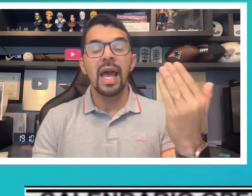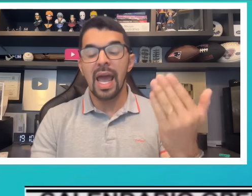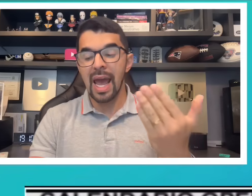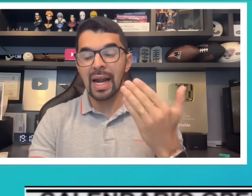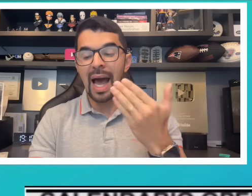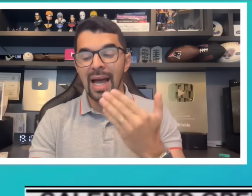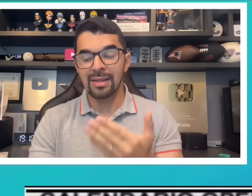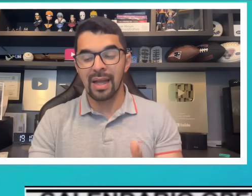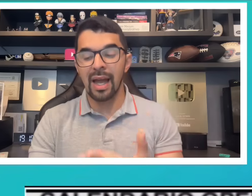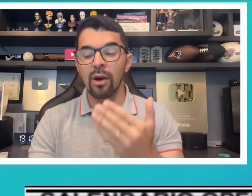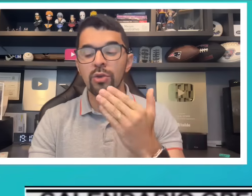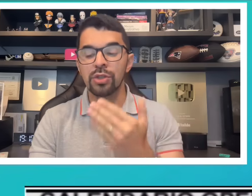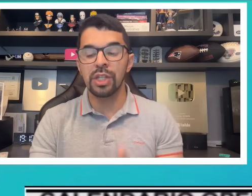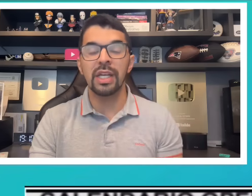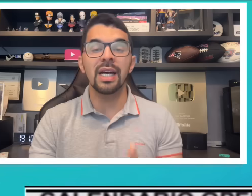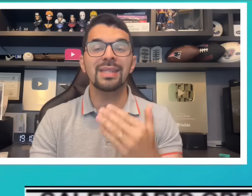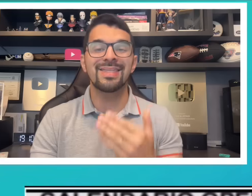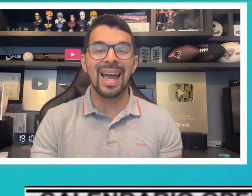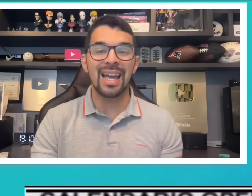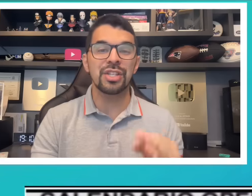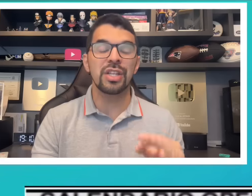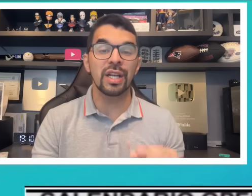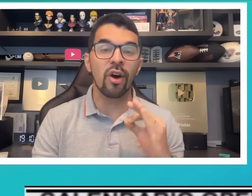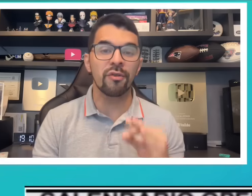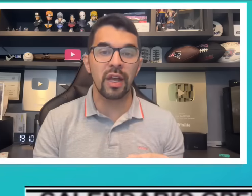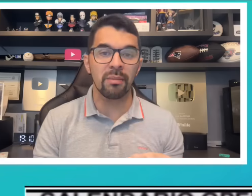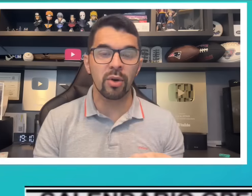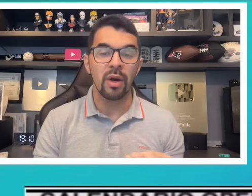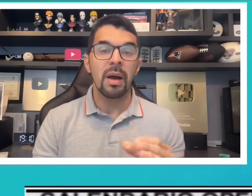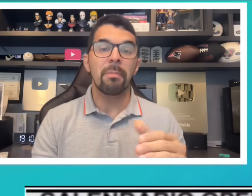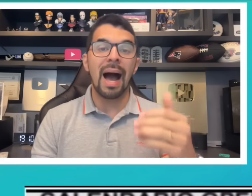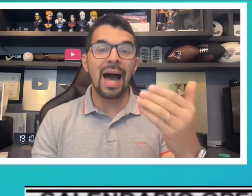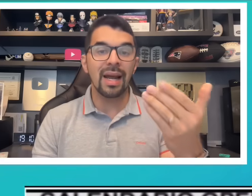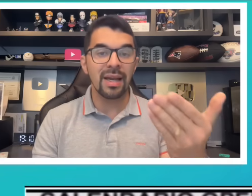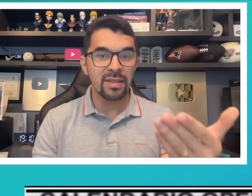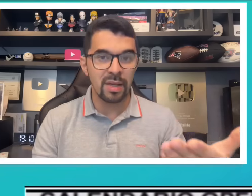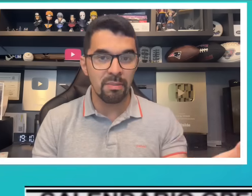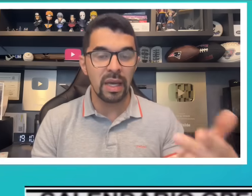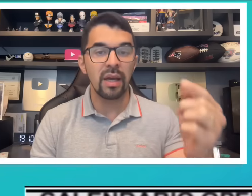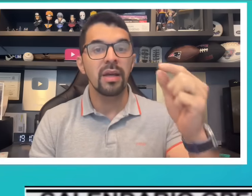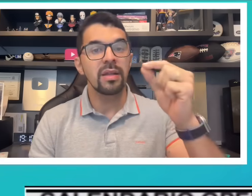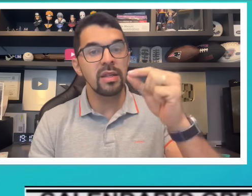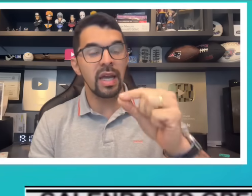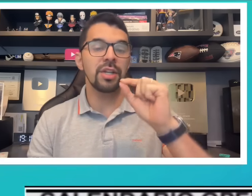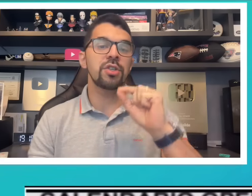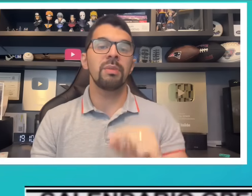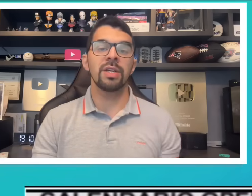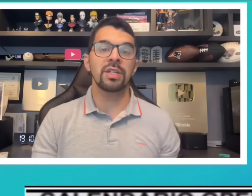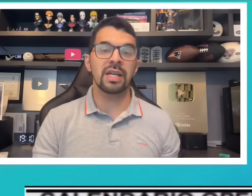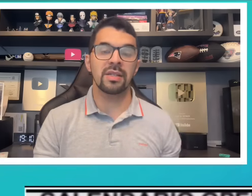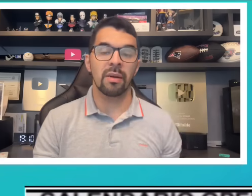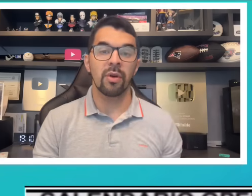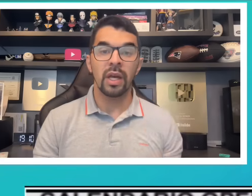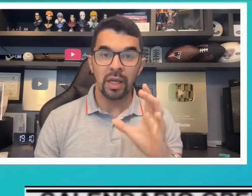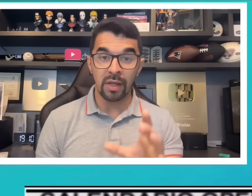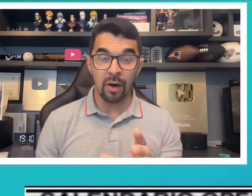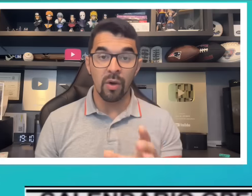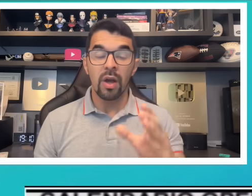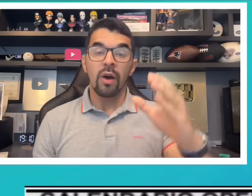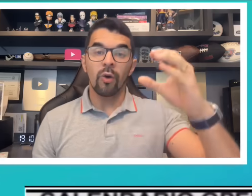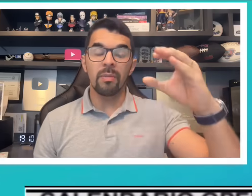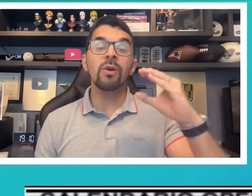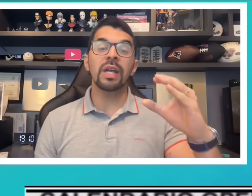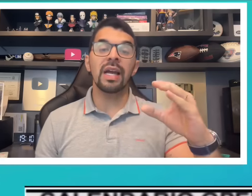dele era até o dia 10 de novembro para receber neste mês de dezembro.